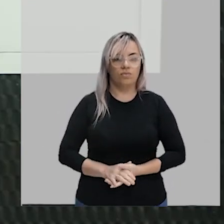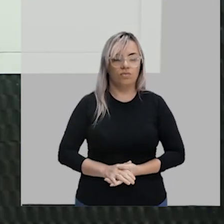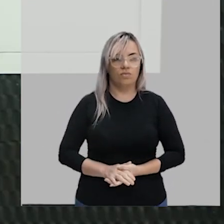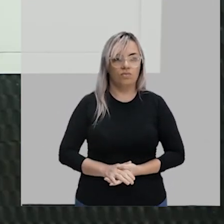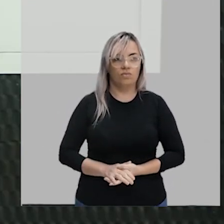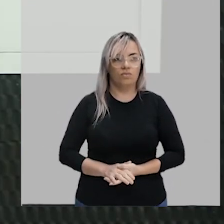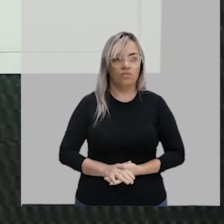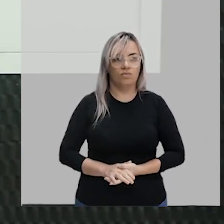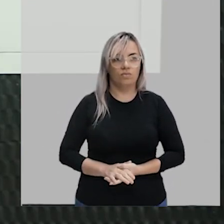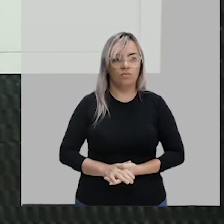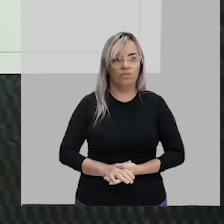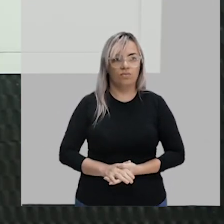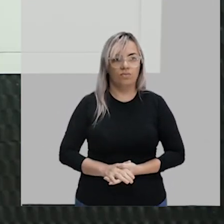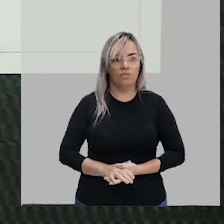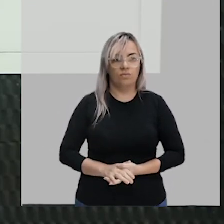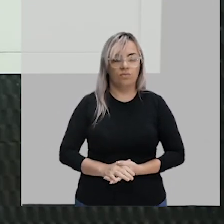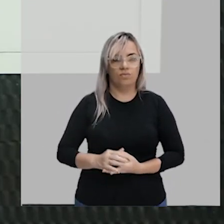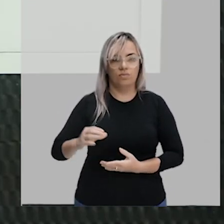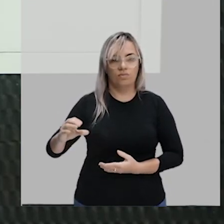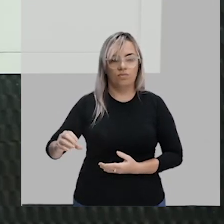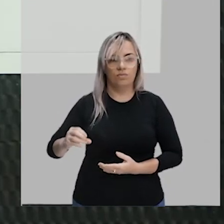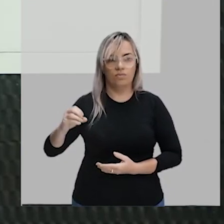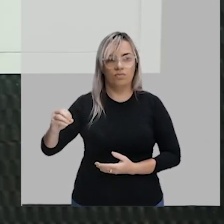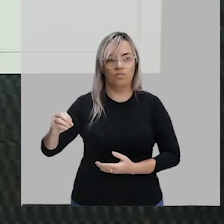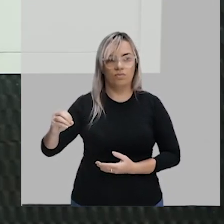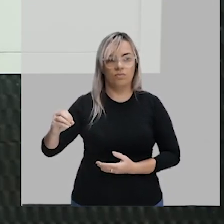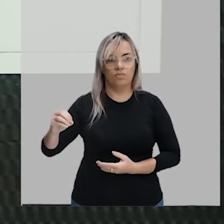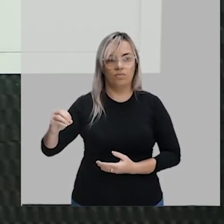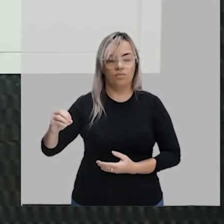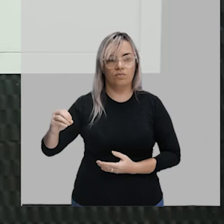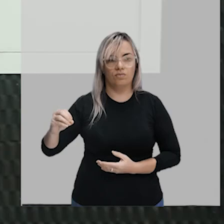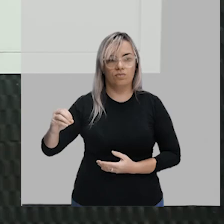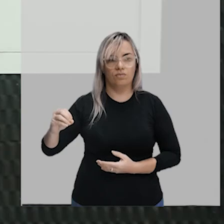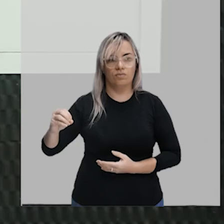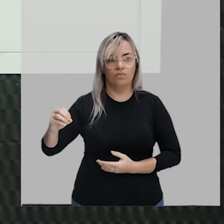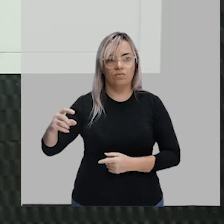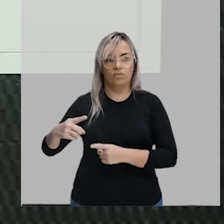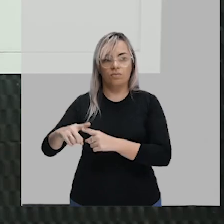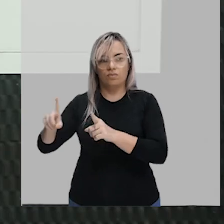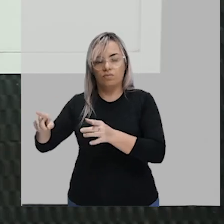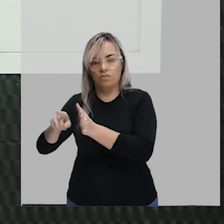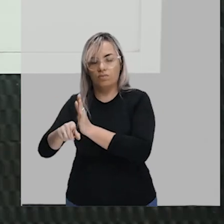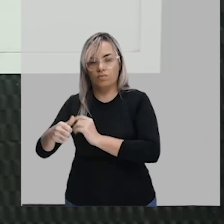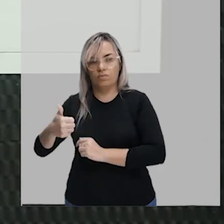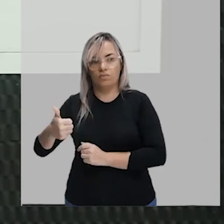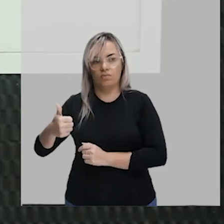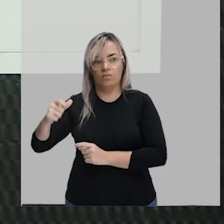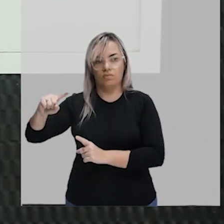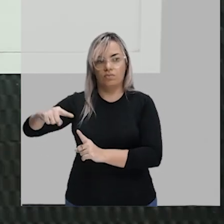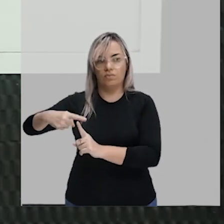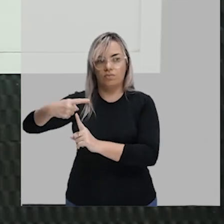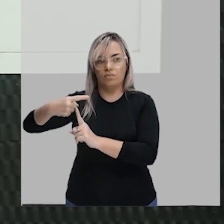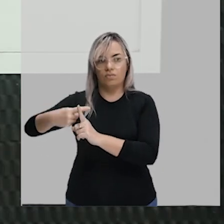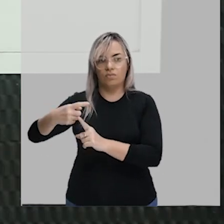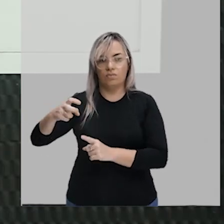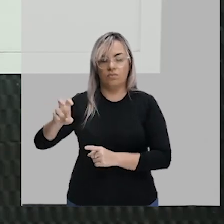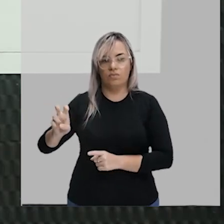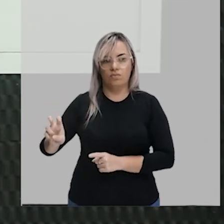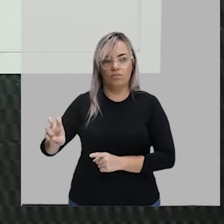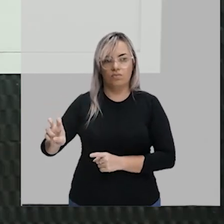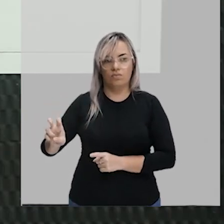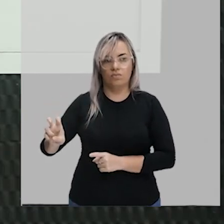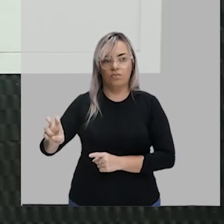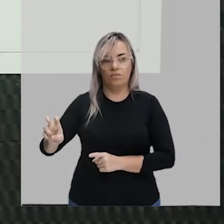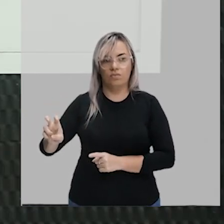Tá? Agora, 0 vezes menos 1, mais 5